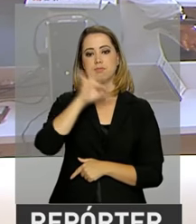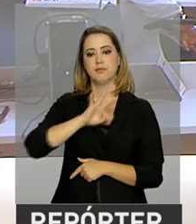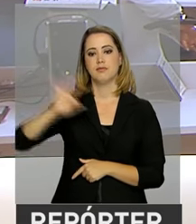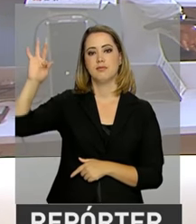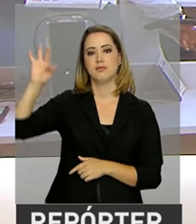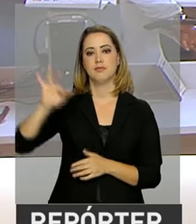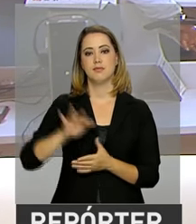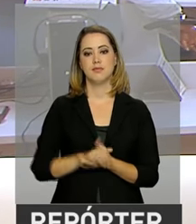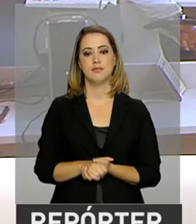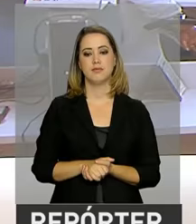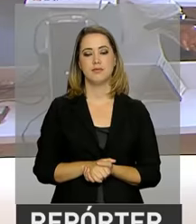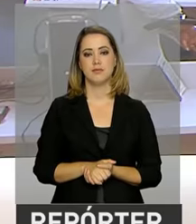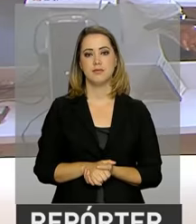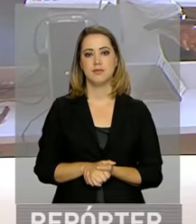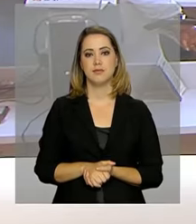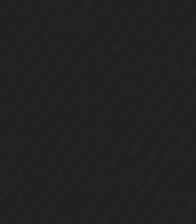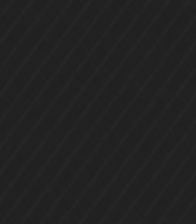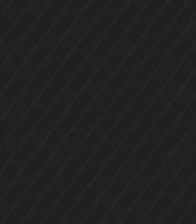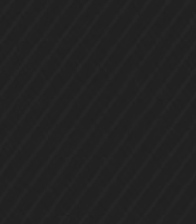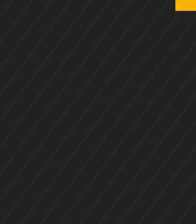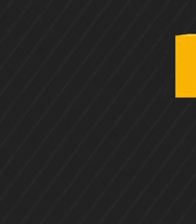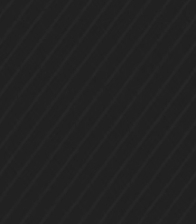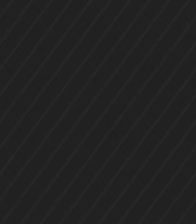a TV do Governo Federal